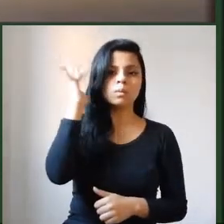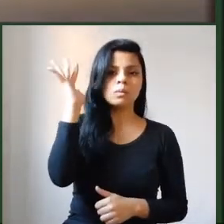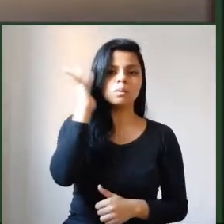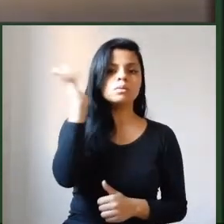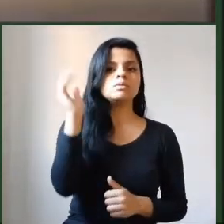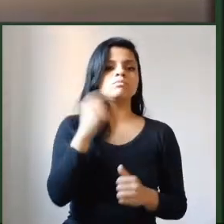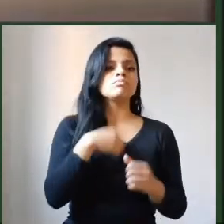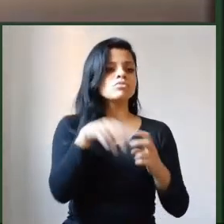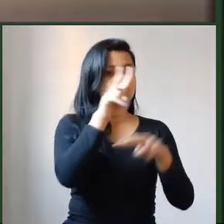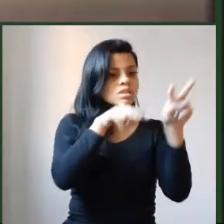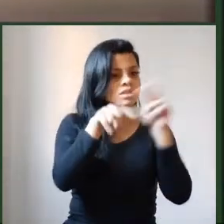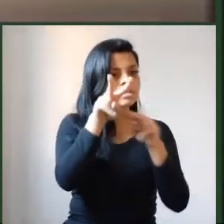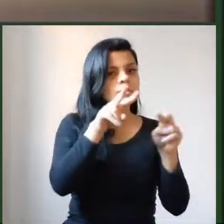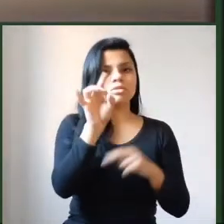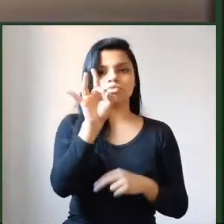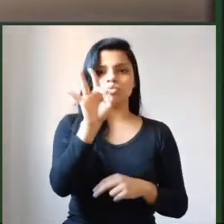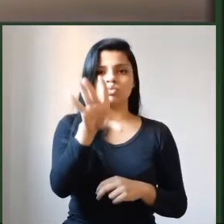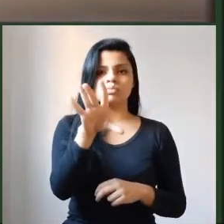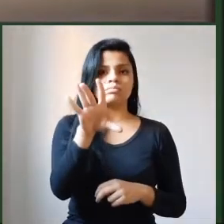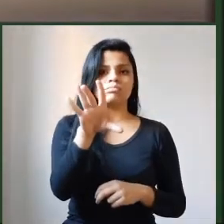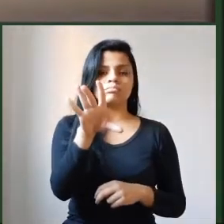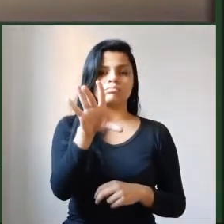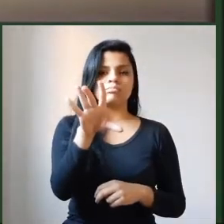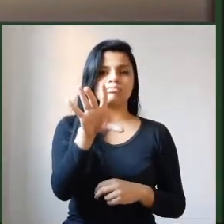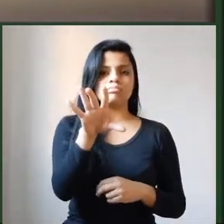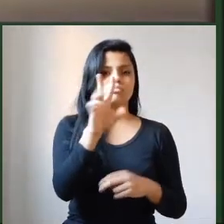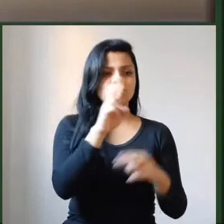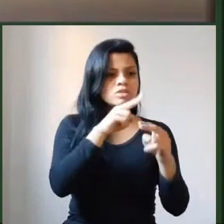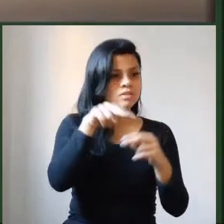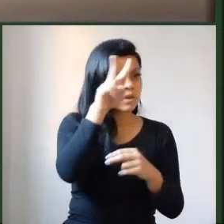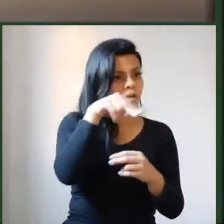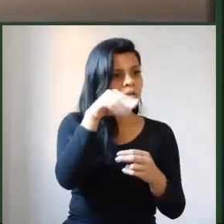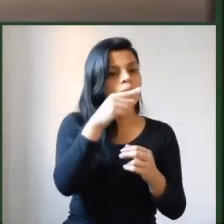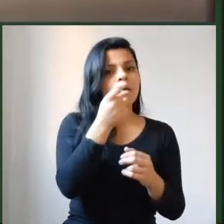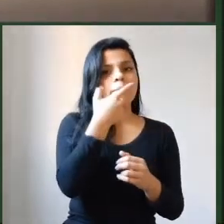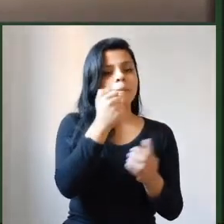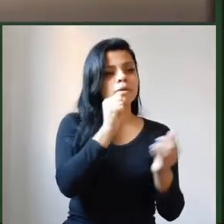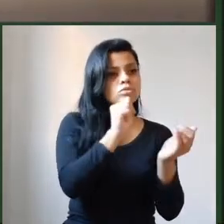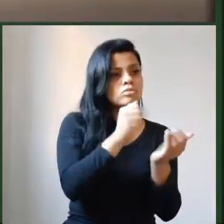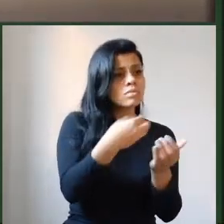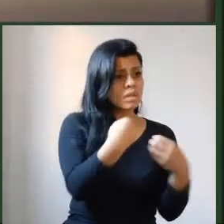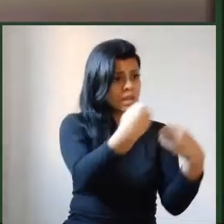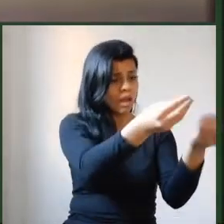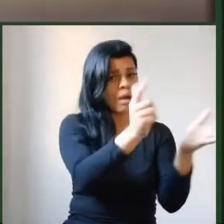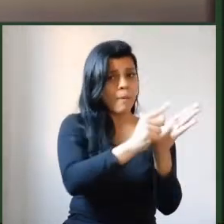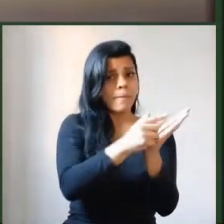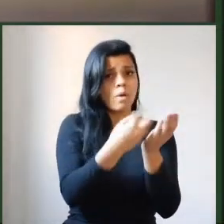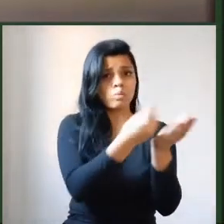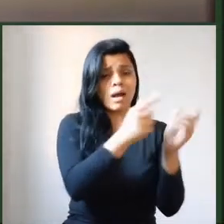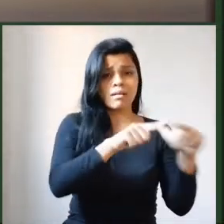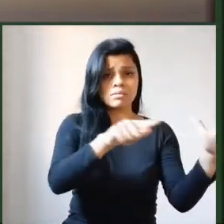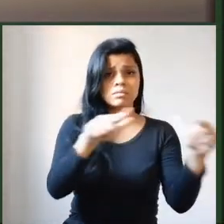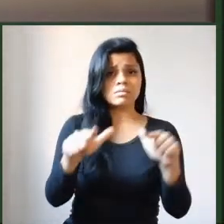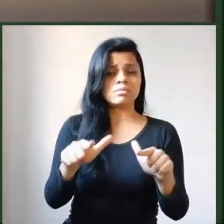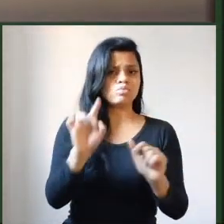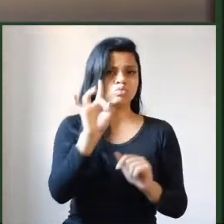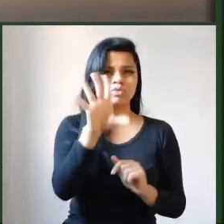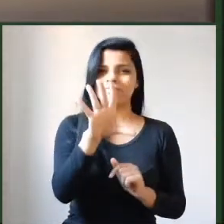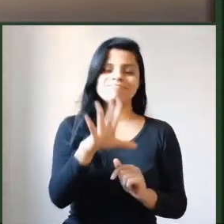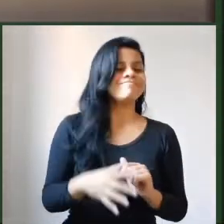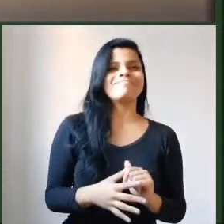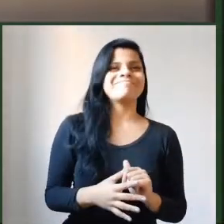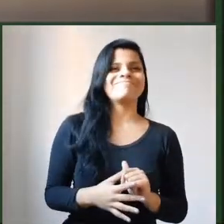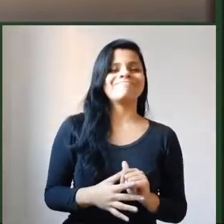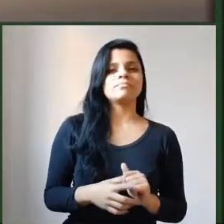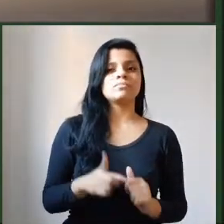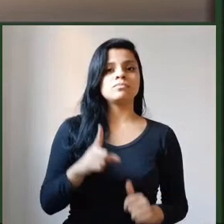procedimento e mandar embora. Às vezes a gente, como está submetido a uma situação de muito estresse, a gente acaba deixando um